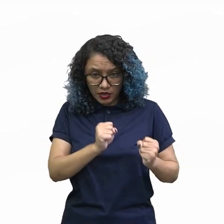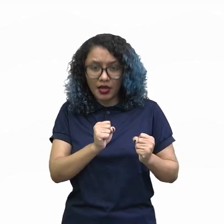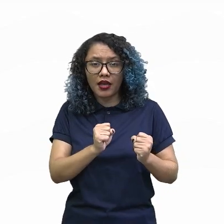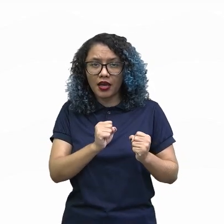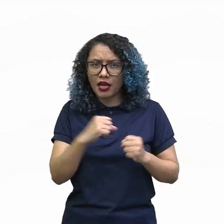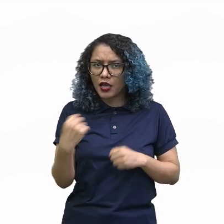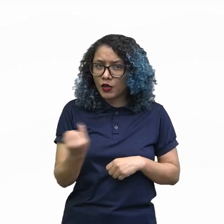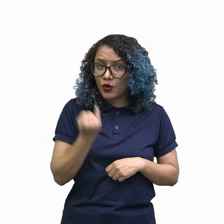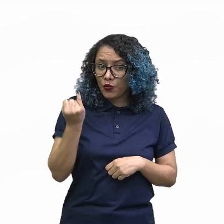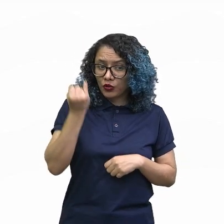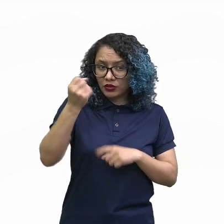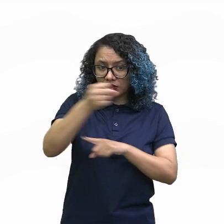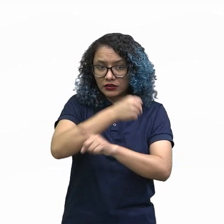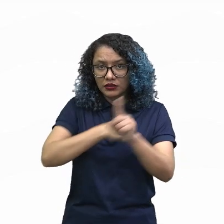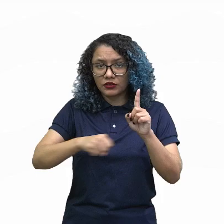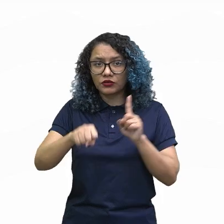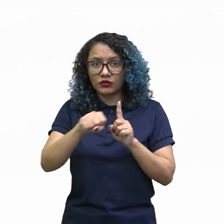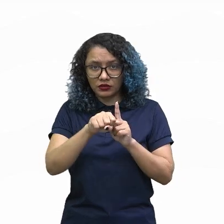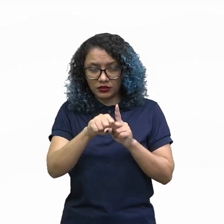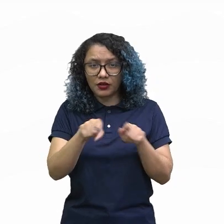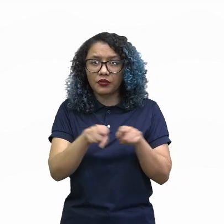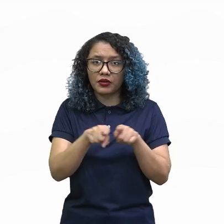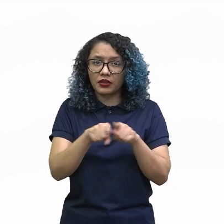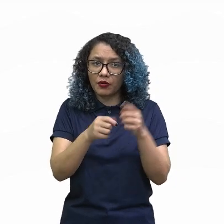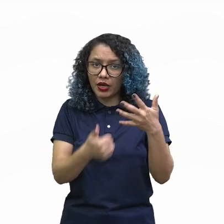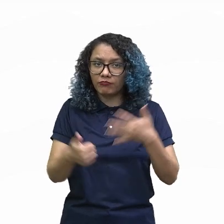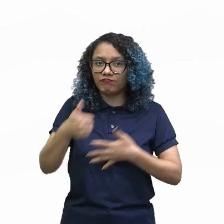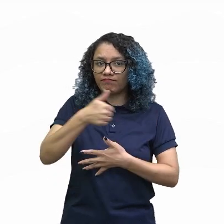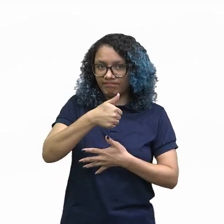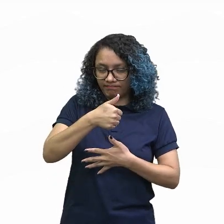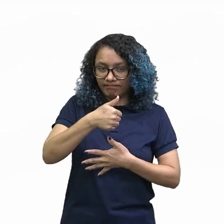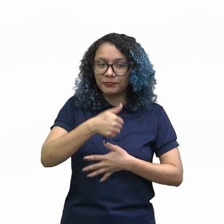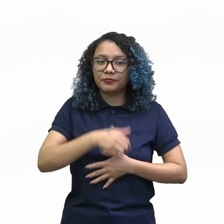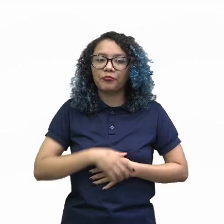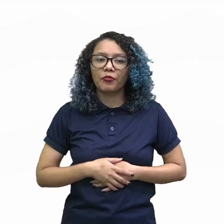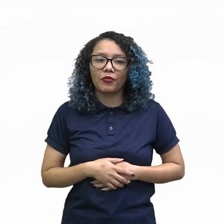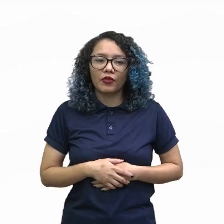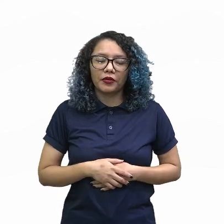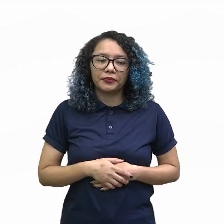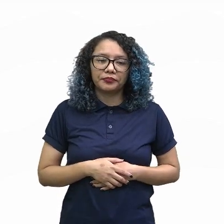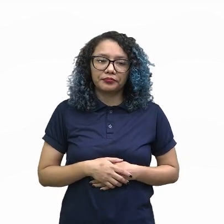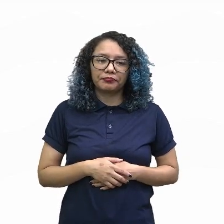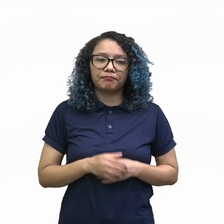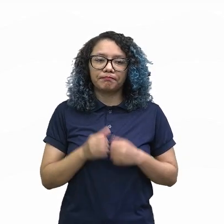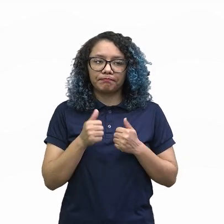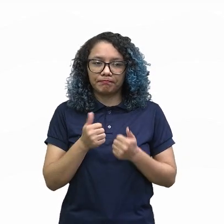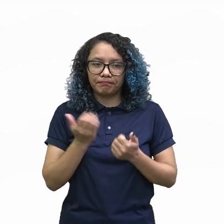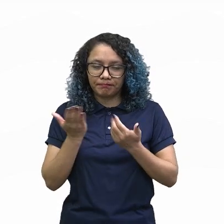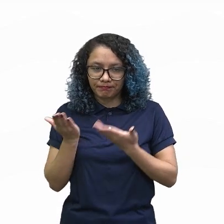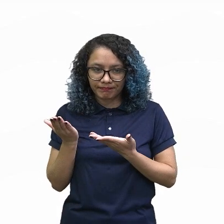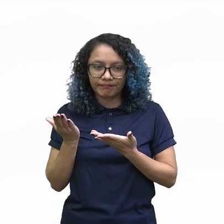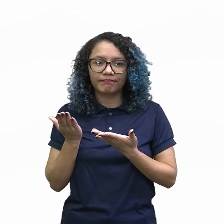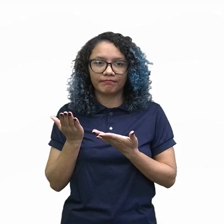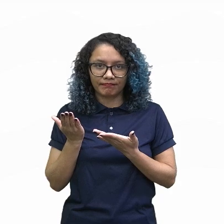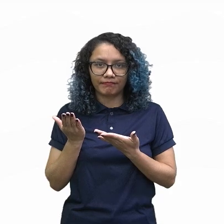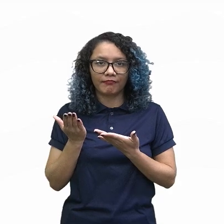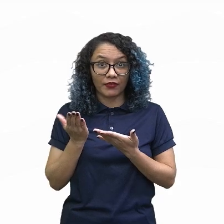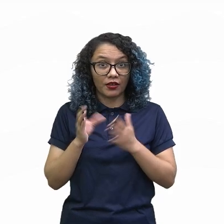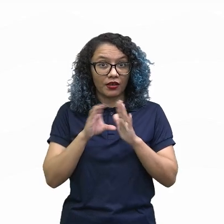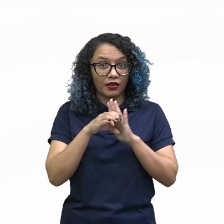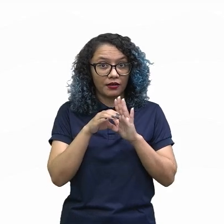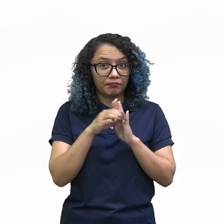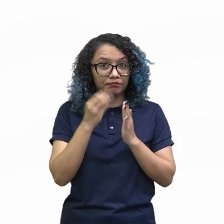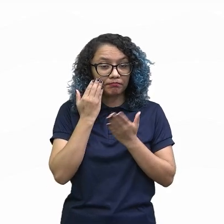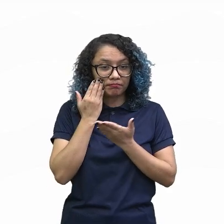status social, né, status social e prestígio, certo? Muito bem, então guarde bem aí essa definição